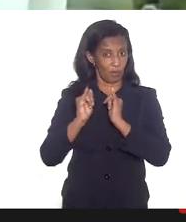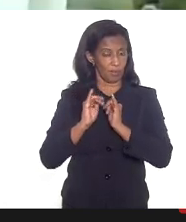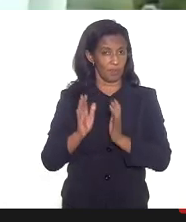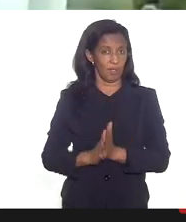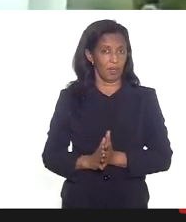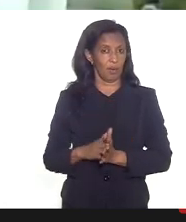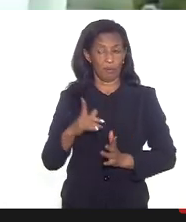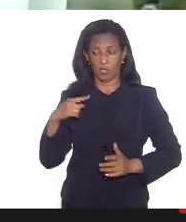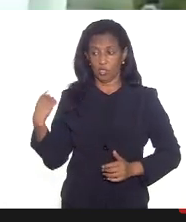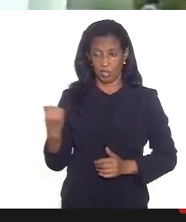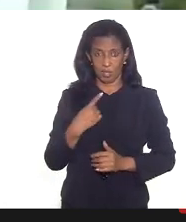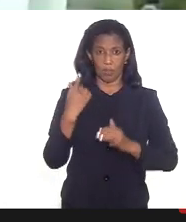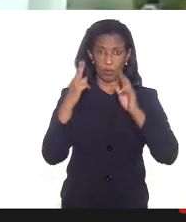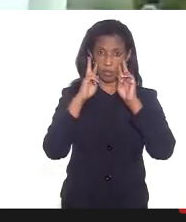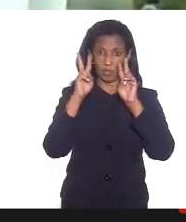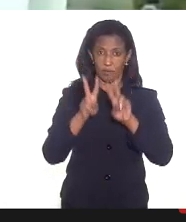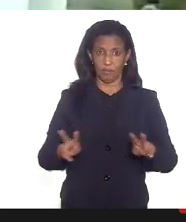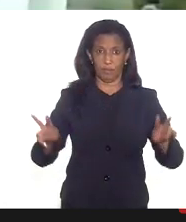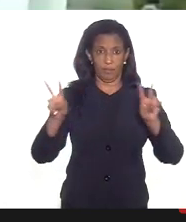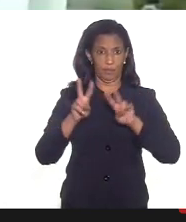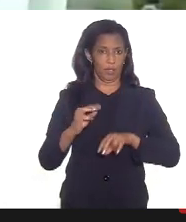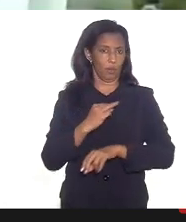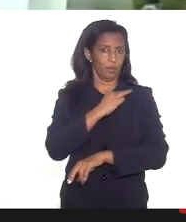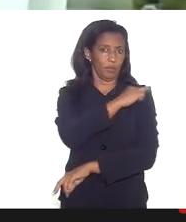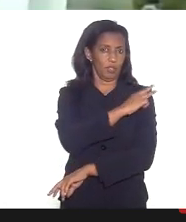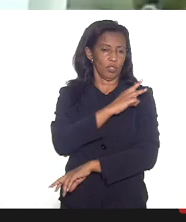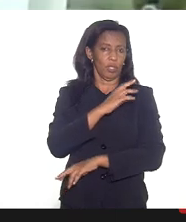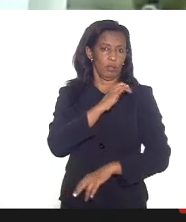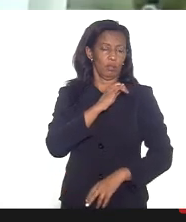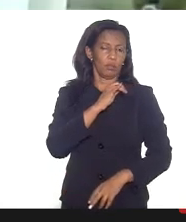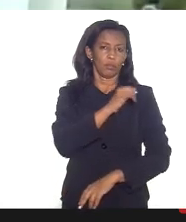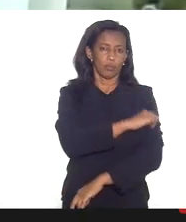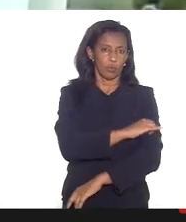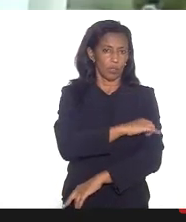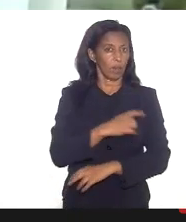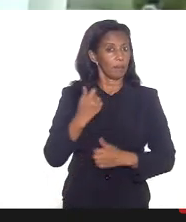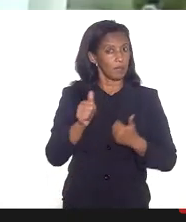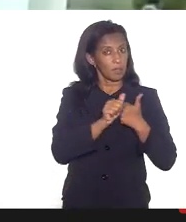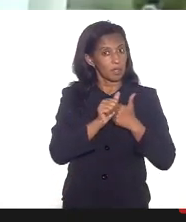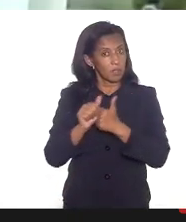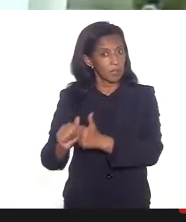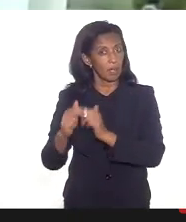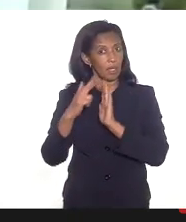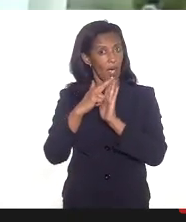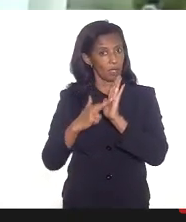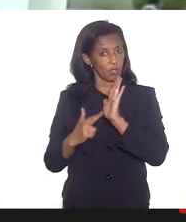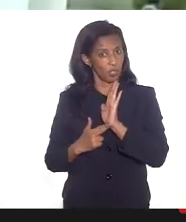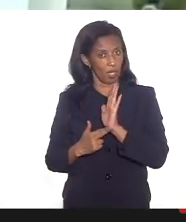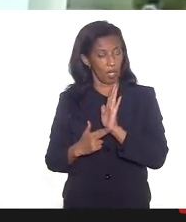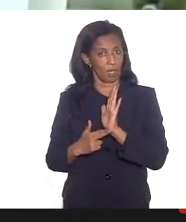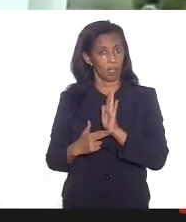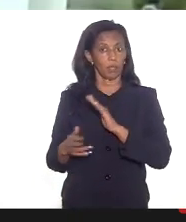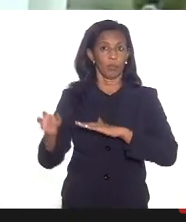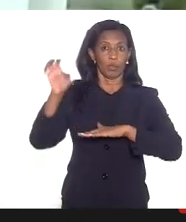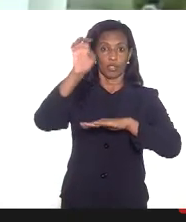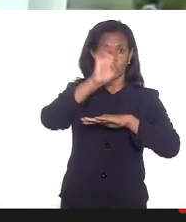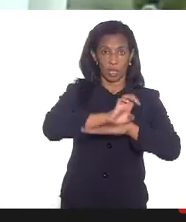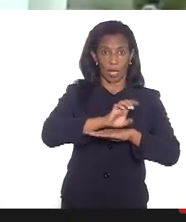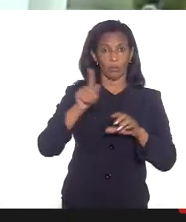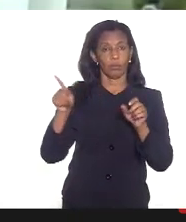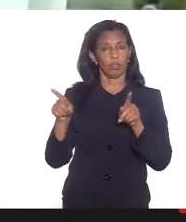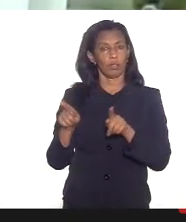na nossa visão aqui no ministério Rio de Janeiro que devem ser seguidas as regras estabelecidas no estado